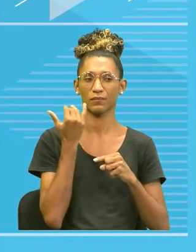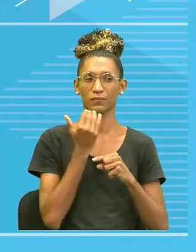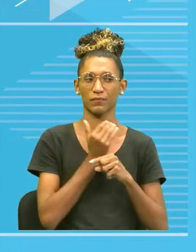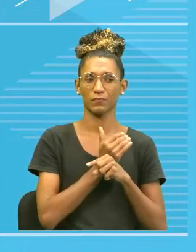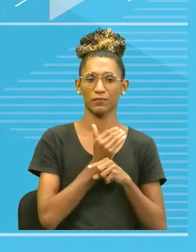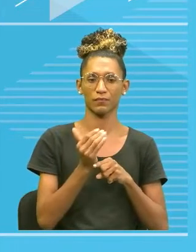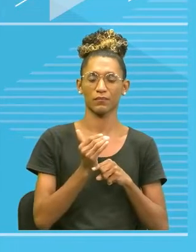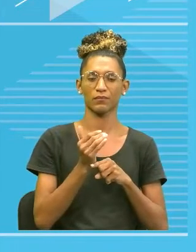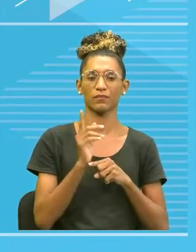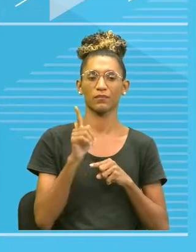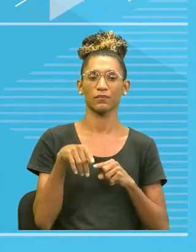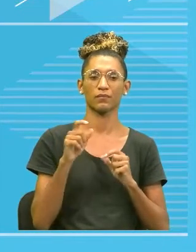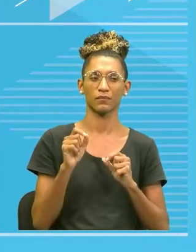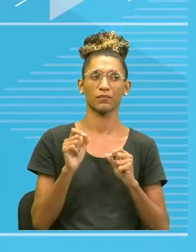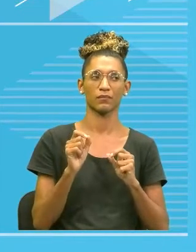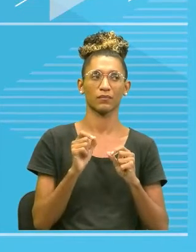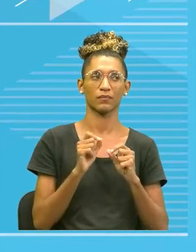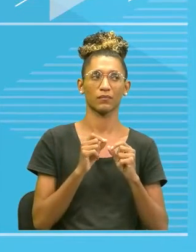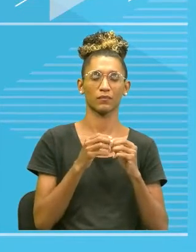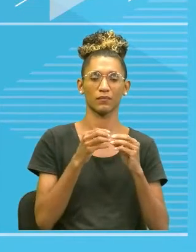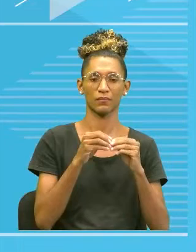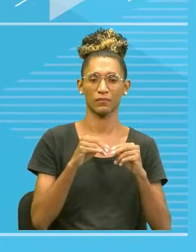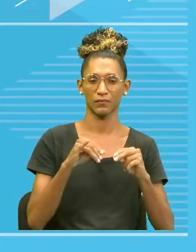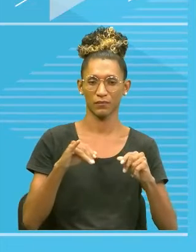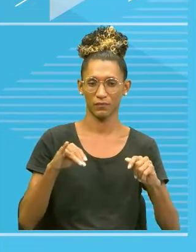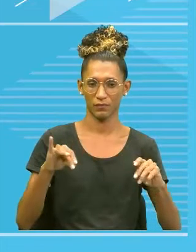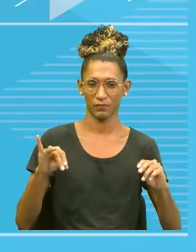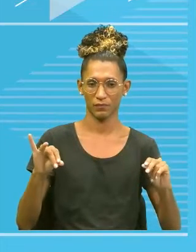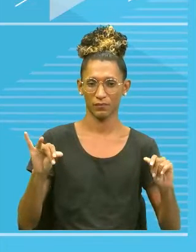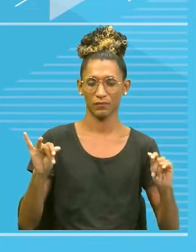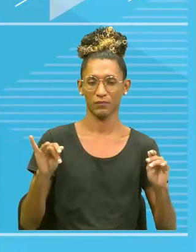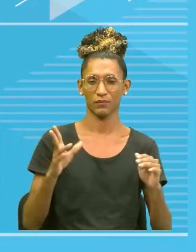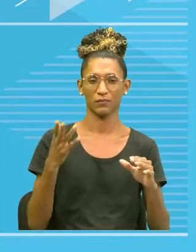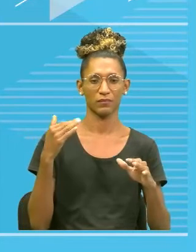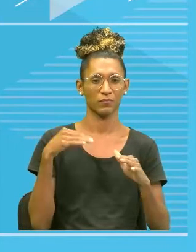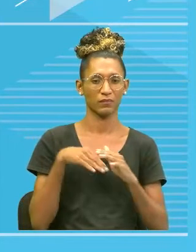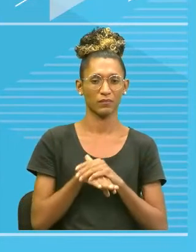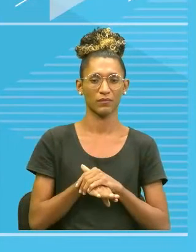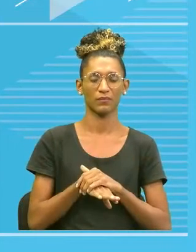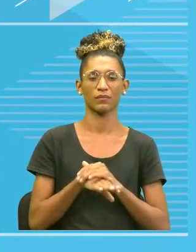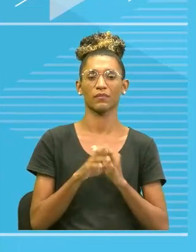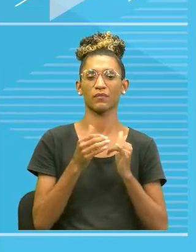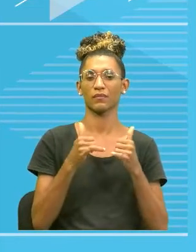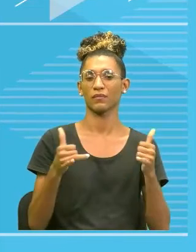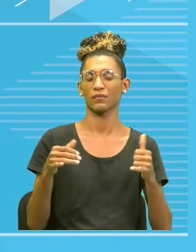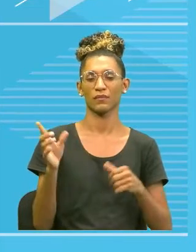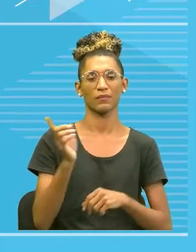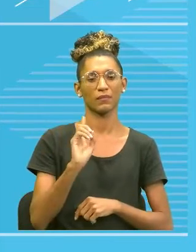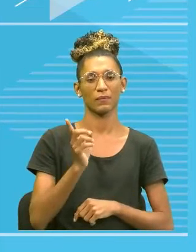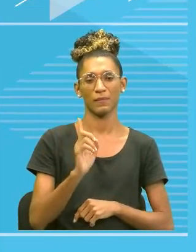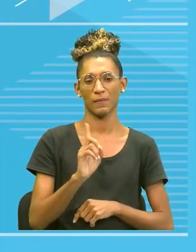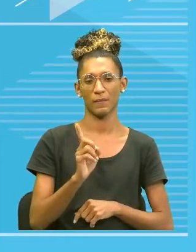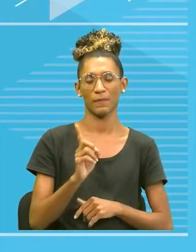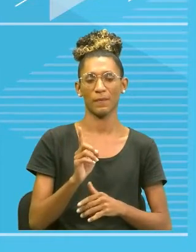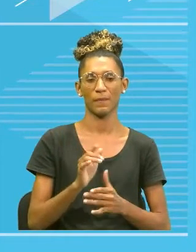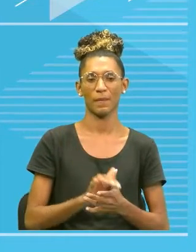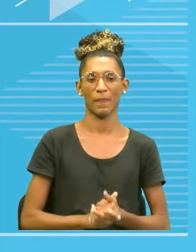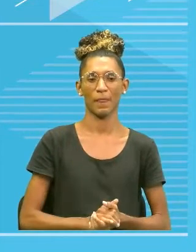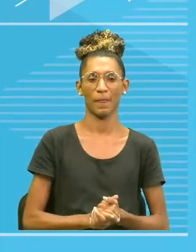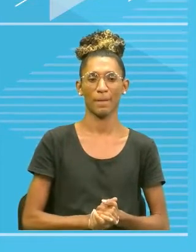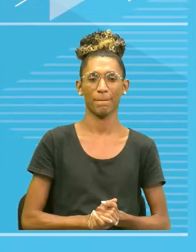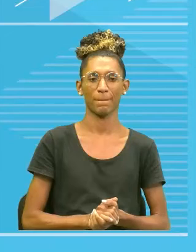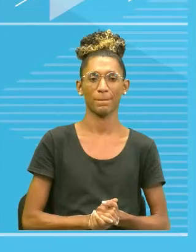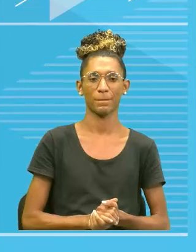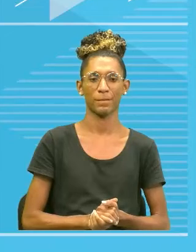é dissipada em forma de trabalho. Ele não guarda energia para si. É dissipado aí em